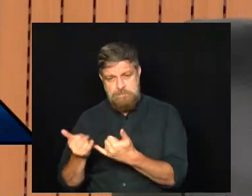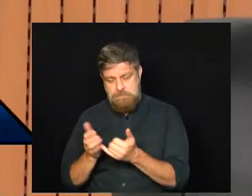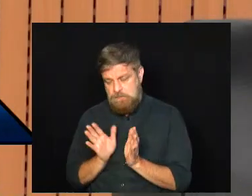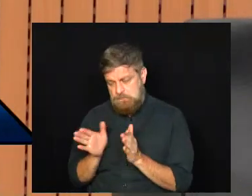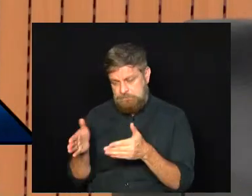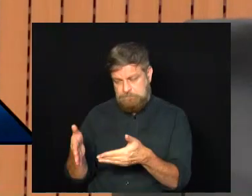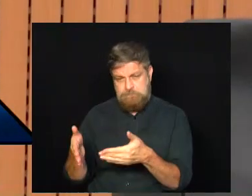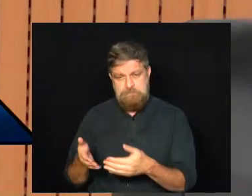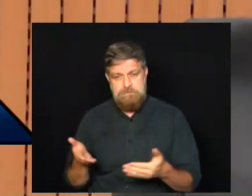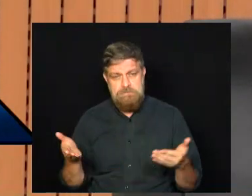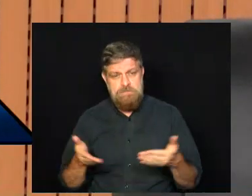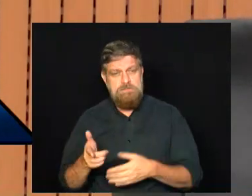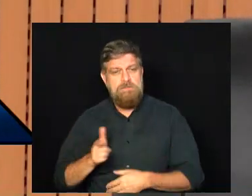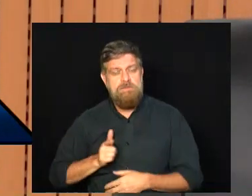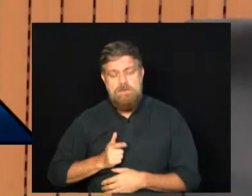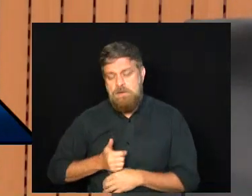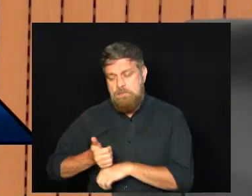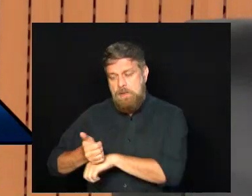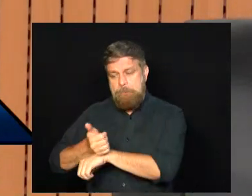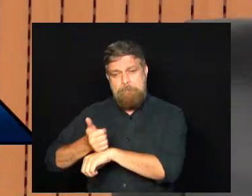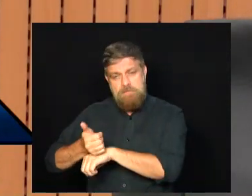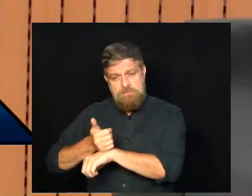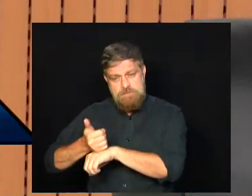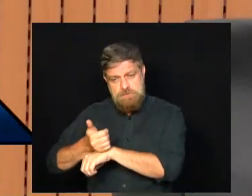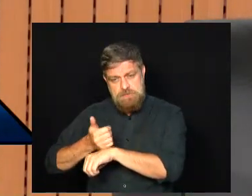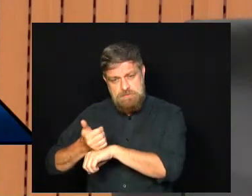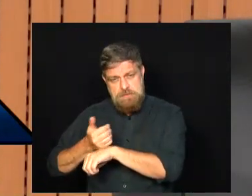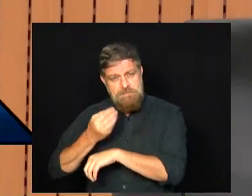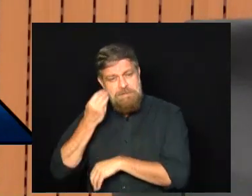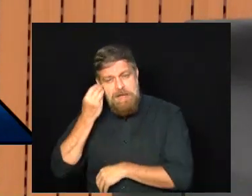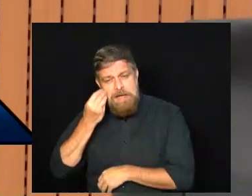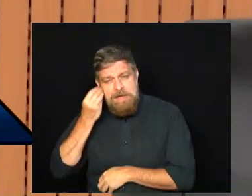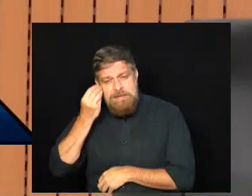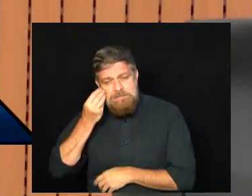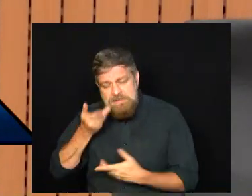nós vamos ouvir uma especialista, né, doutora Regina Márcia,